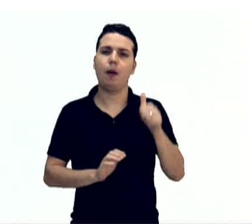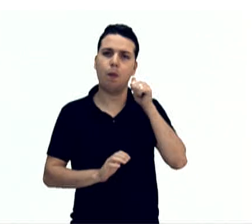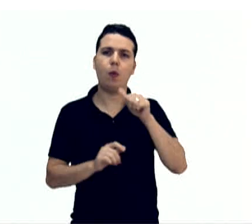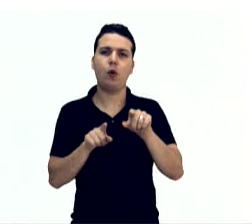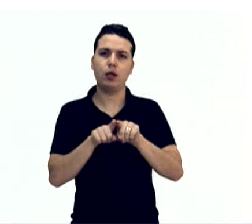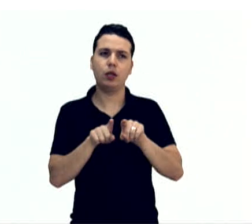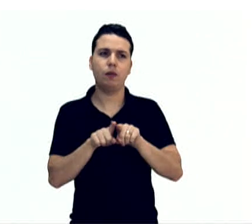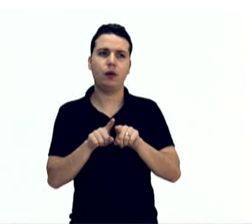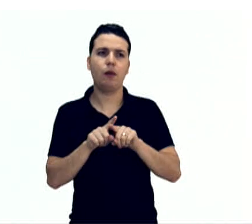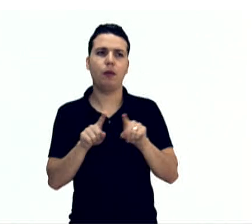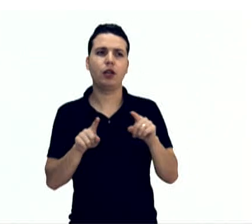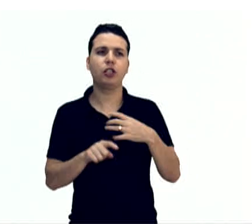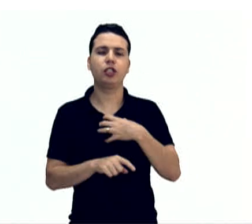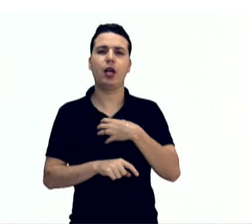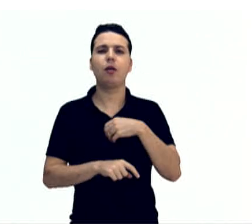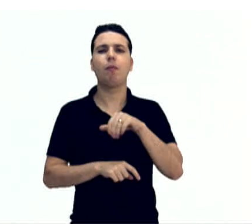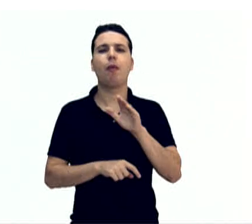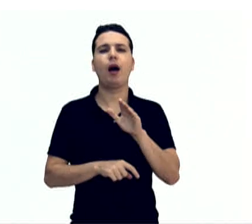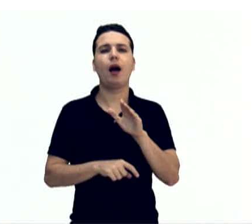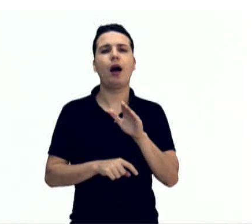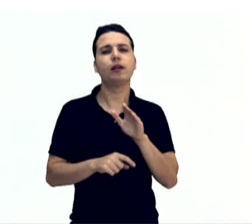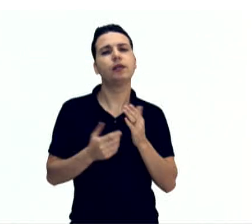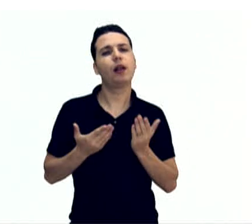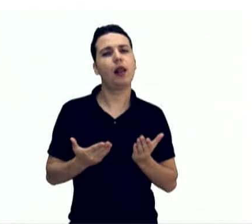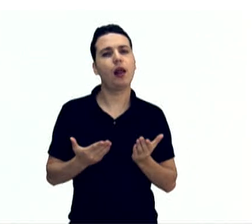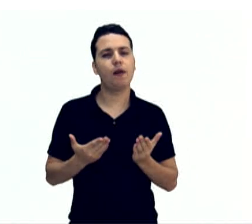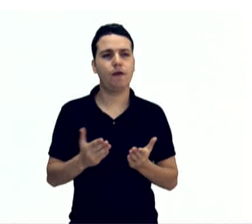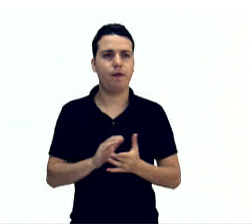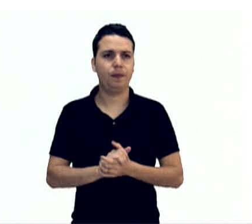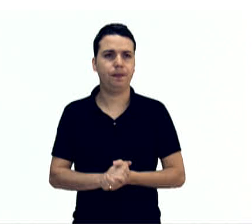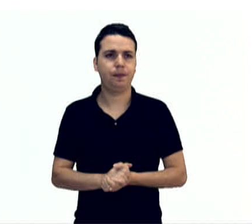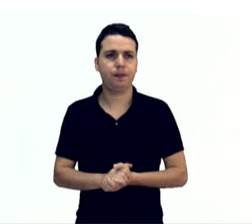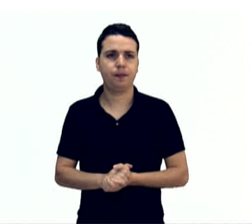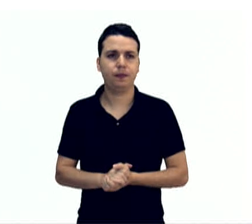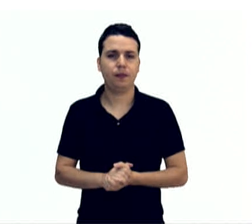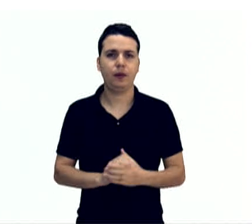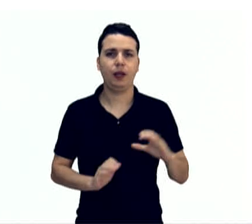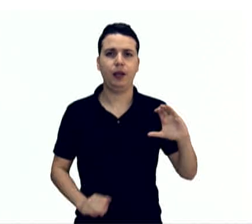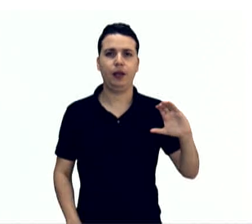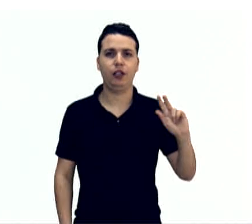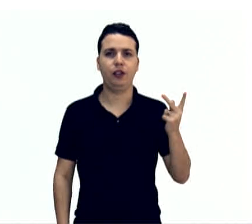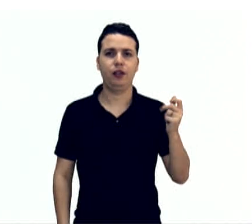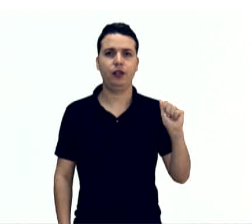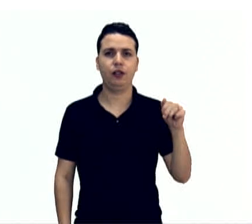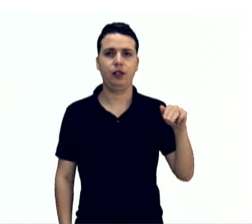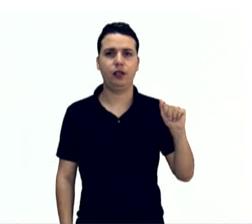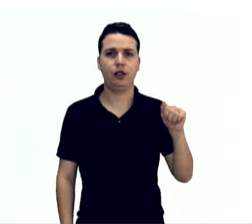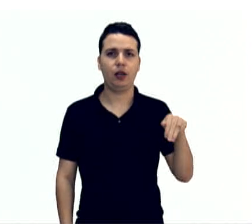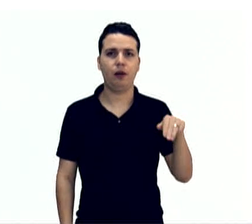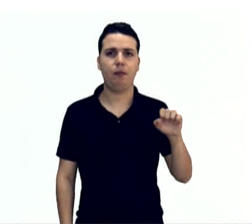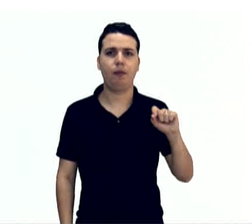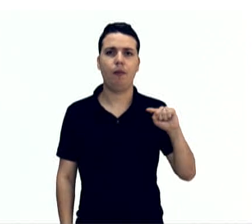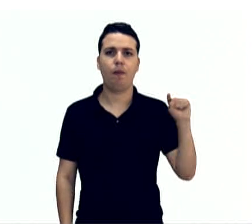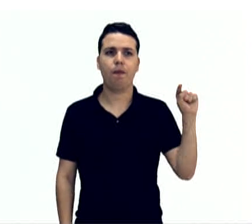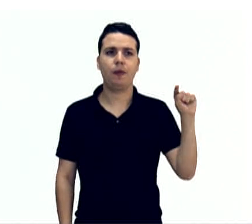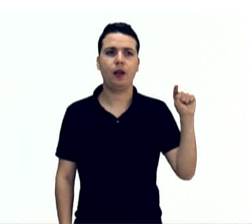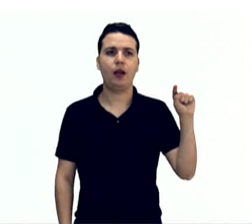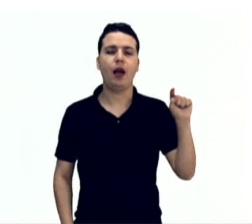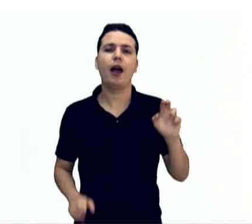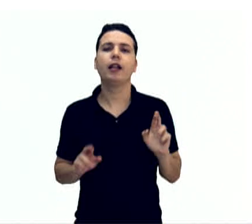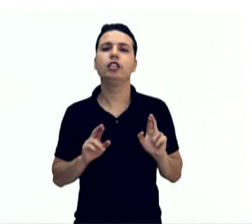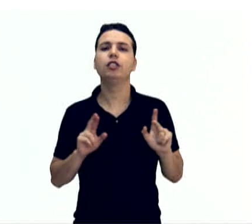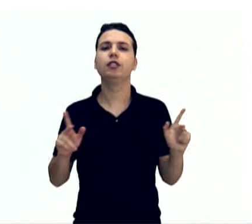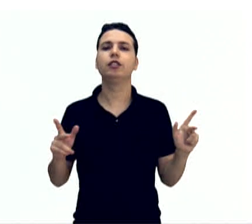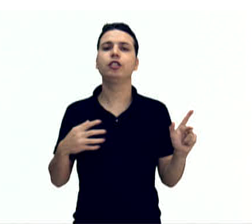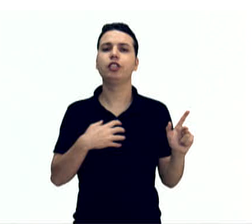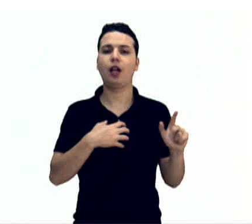mas de uma forma mais delicada, digamos assim. O chamamé se diferencia na maneira como se expressam os